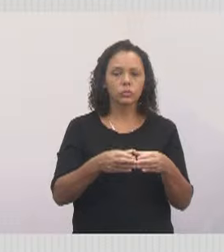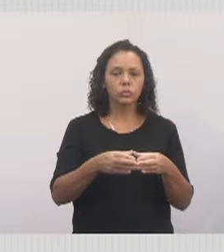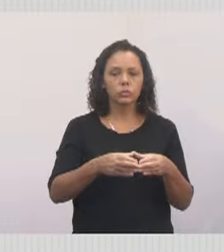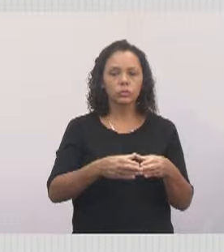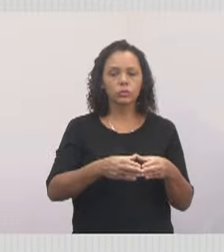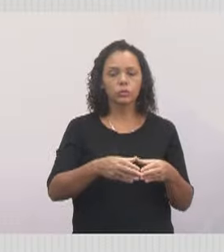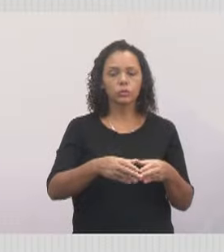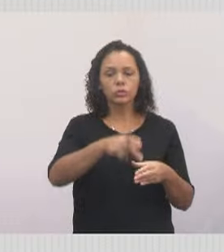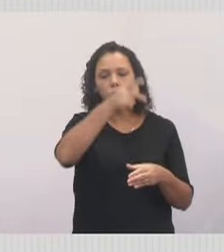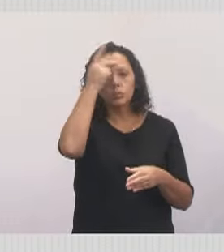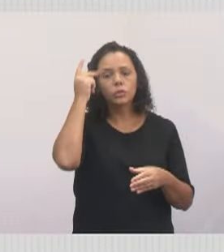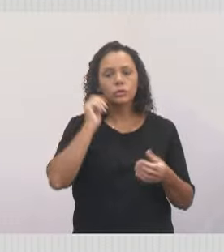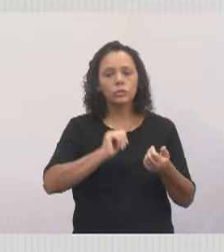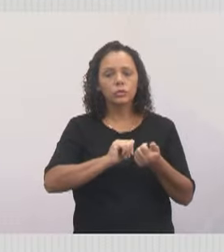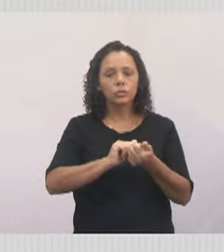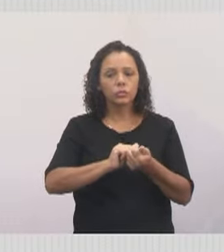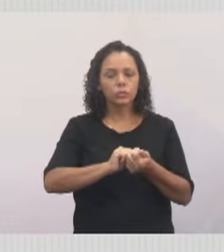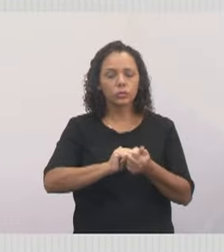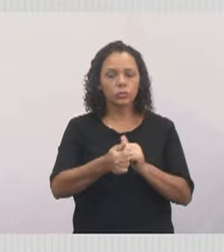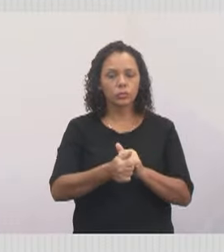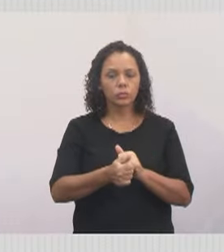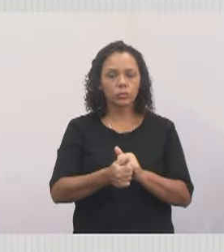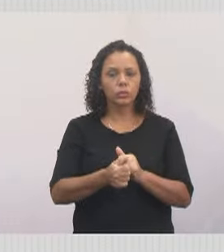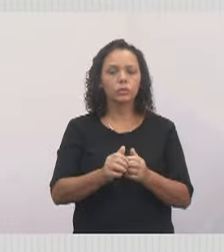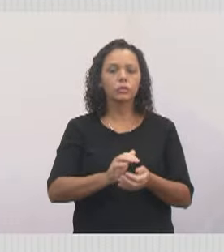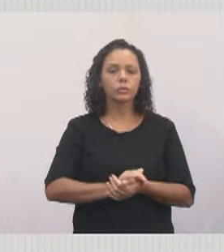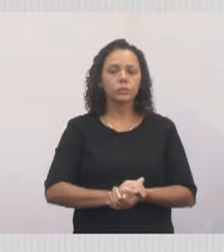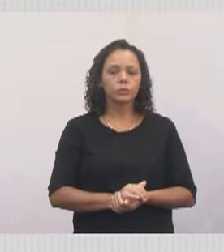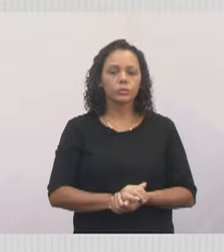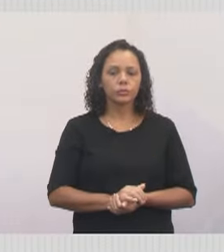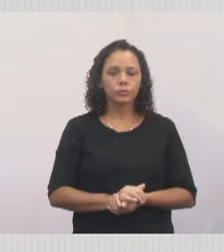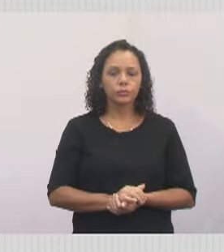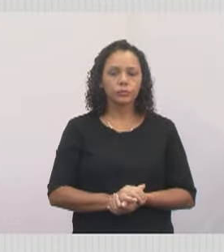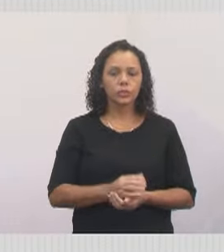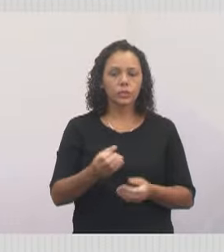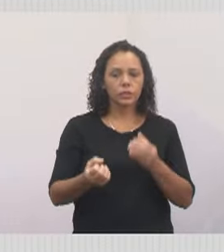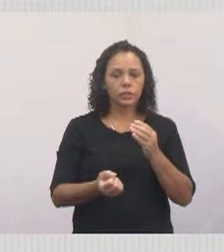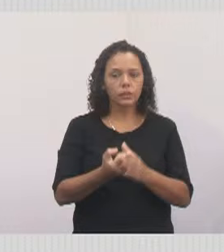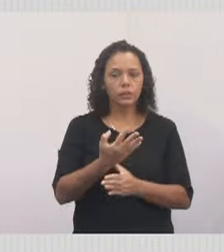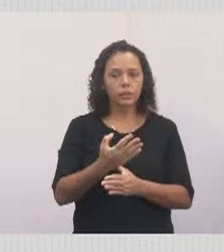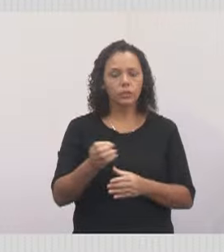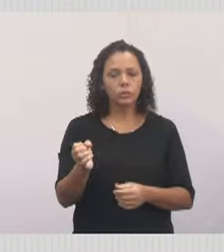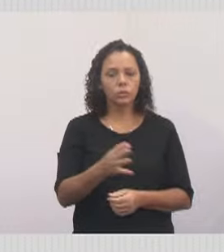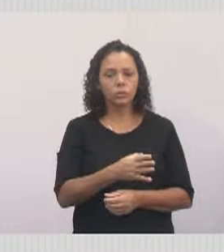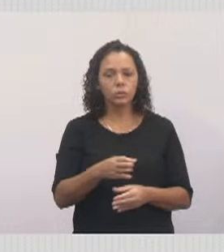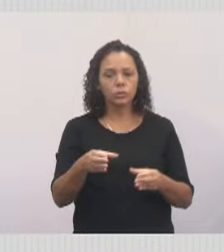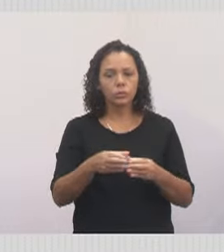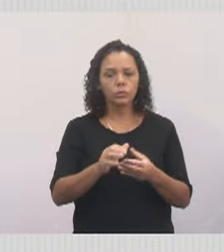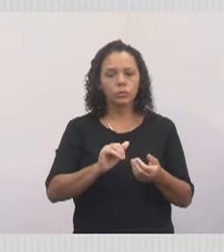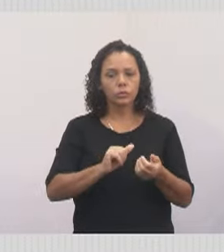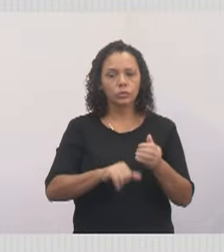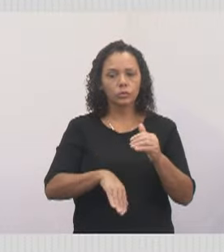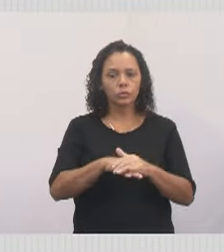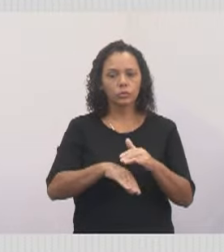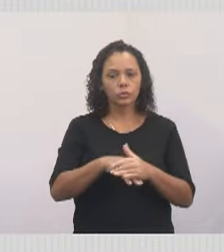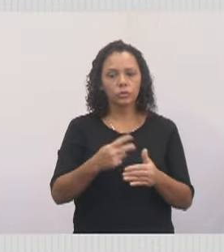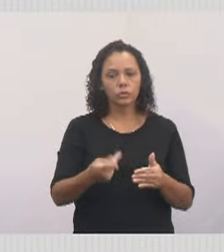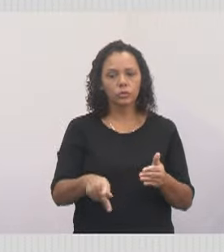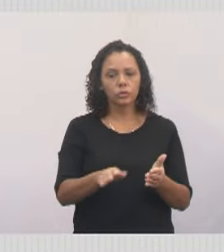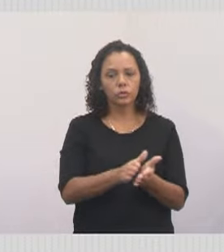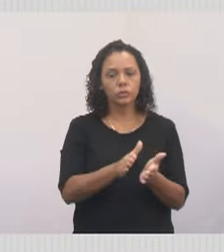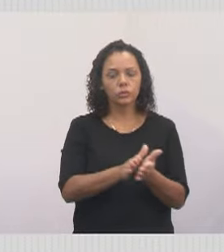esportistas comandados pelo saudoso Alfredo Schuring resolveram fundar um novo clube de futebol na cidade de